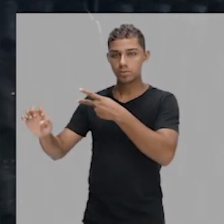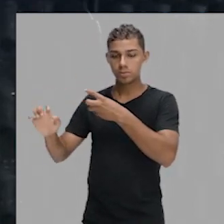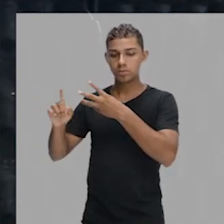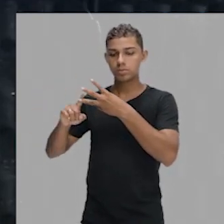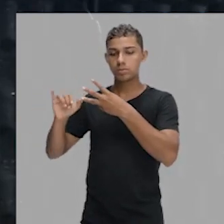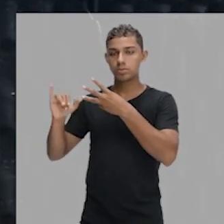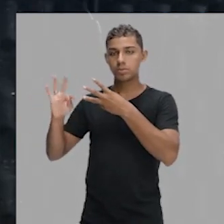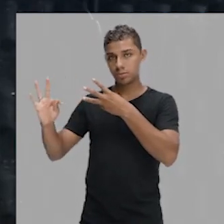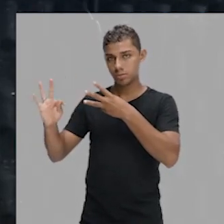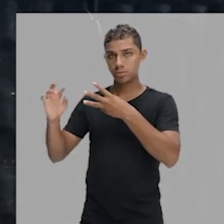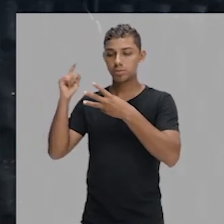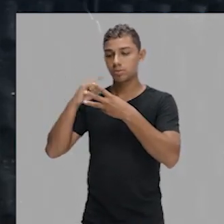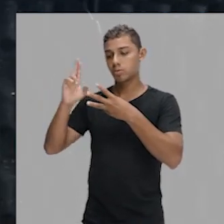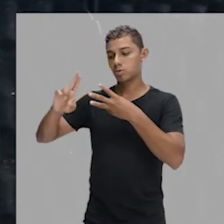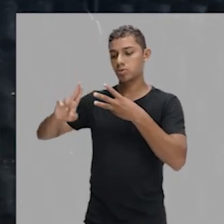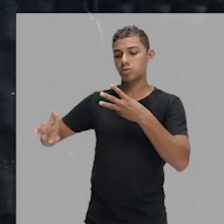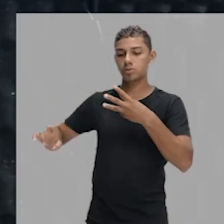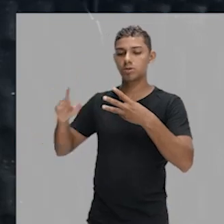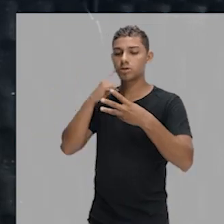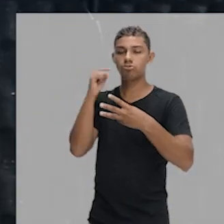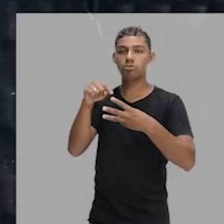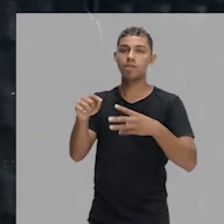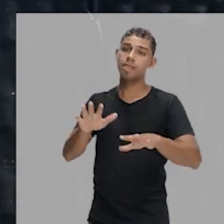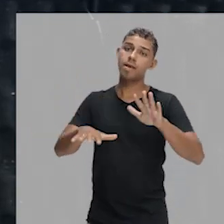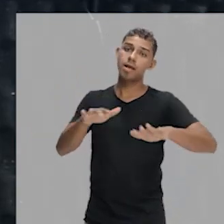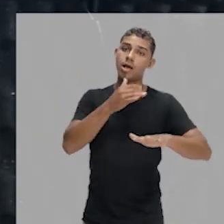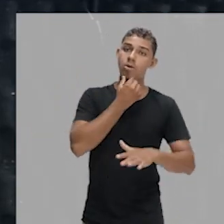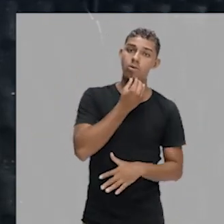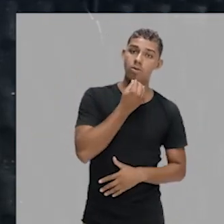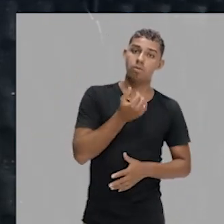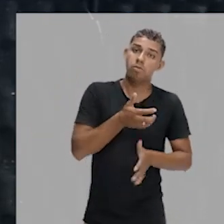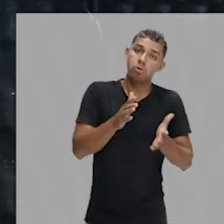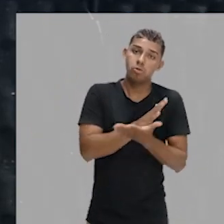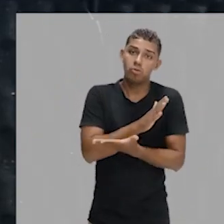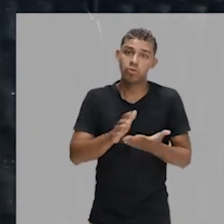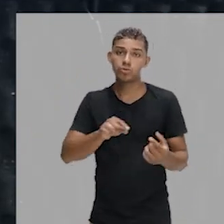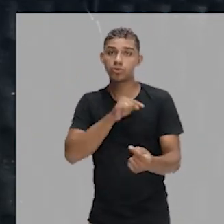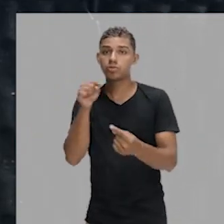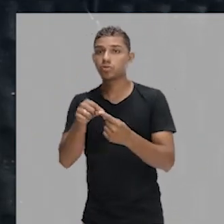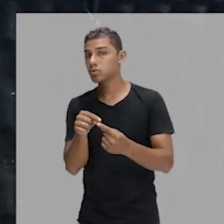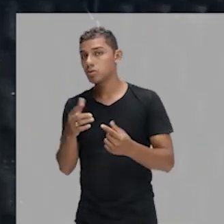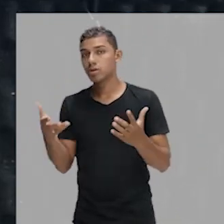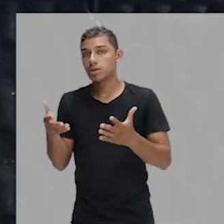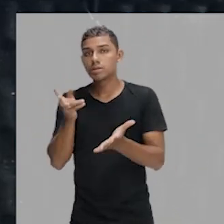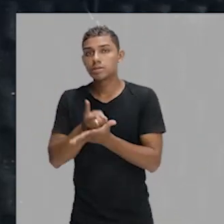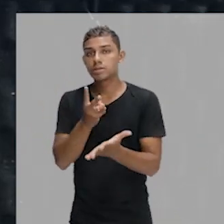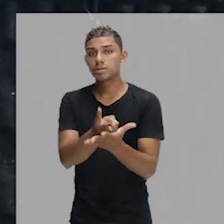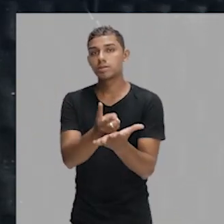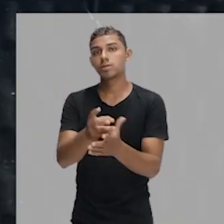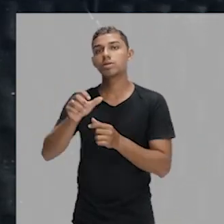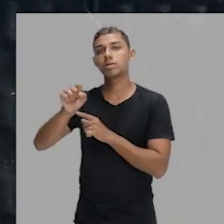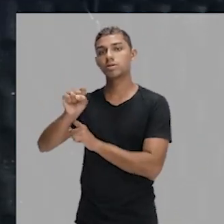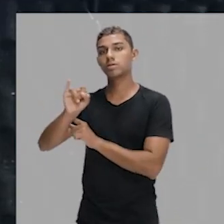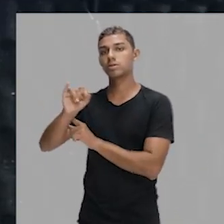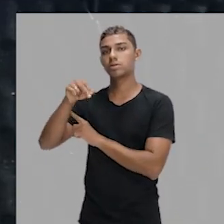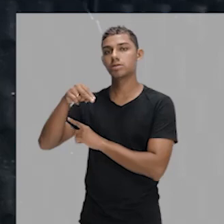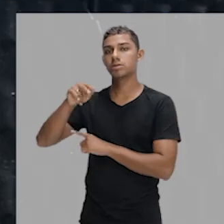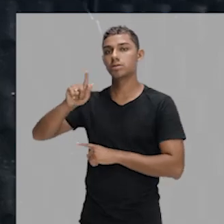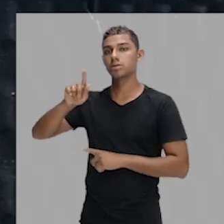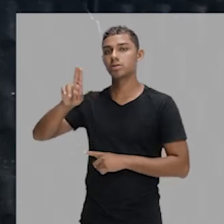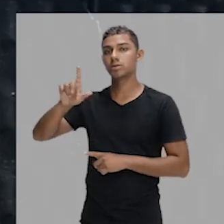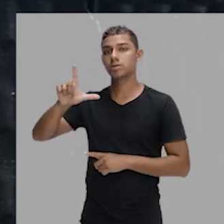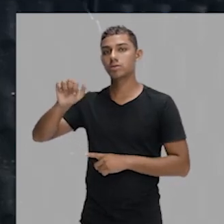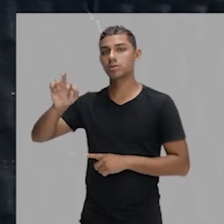it. Quando for para ele, ela, ou ele ou ela para coisa, objeto ou animal, sempre no singular,